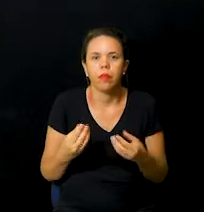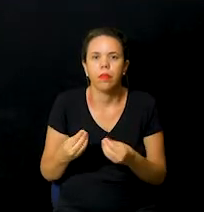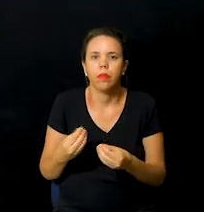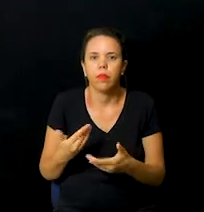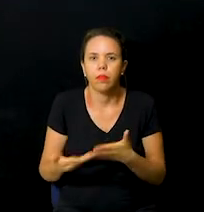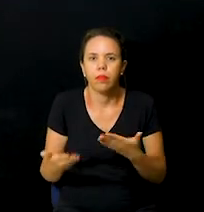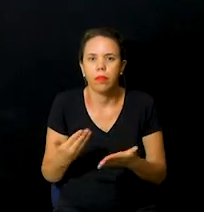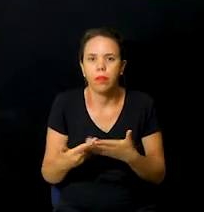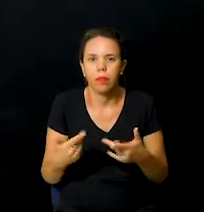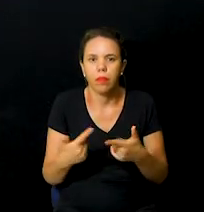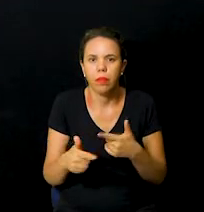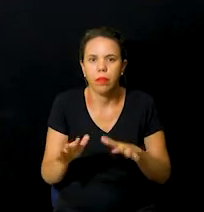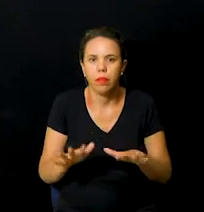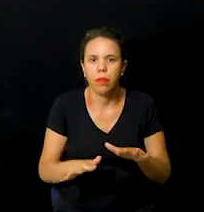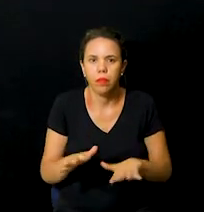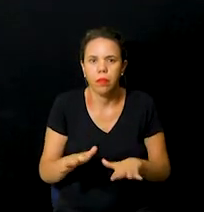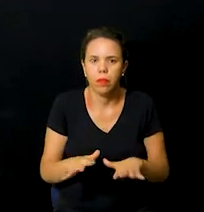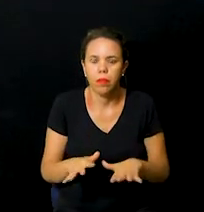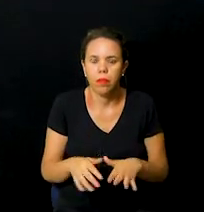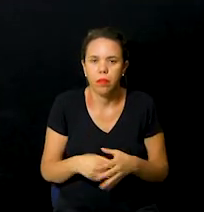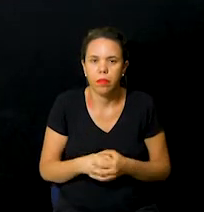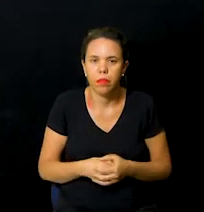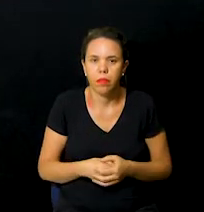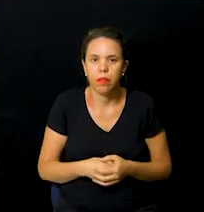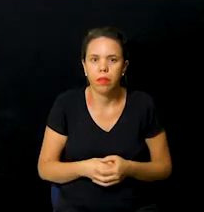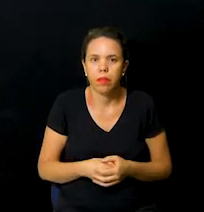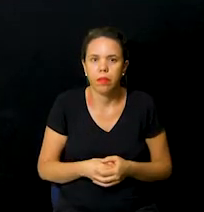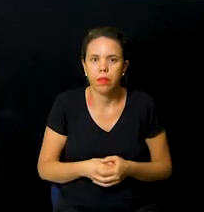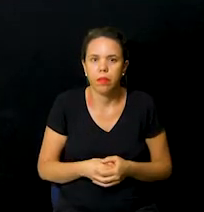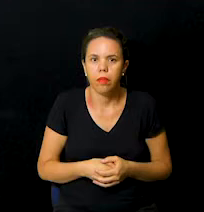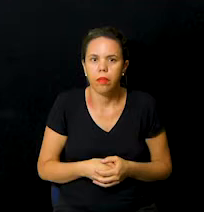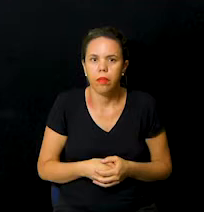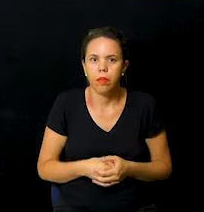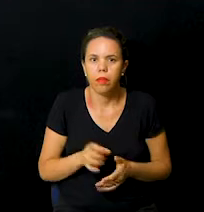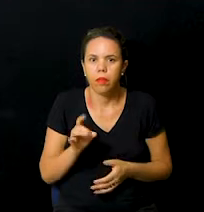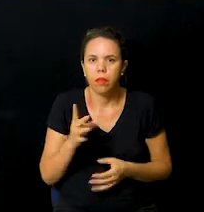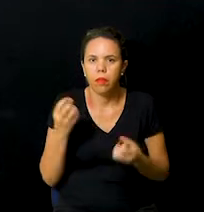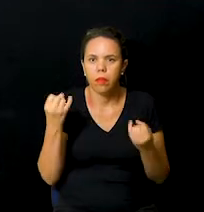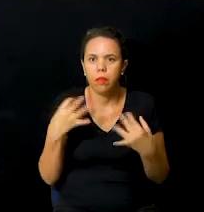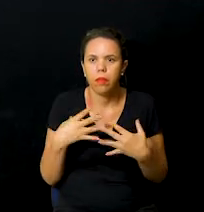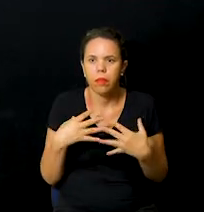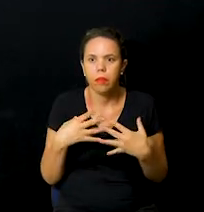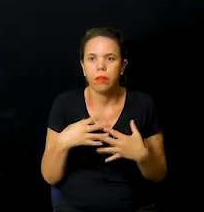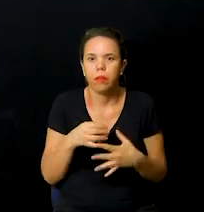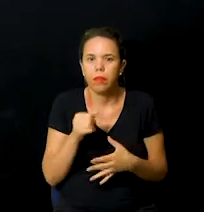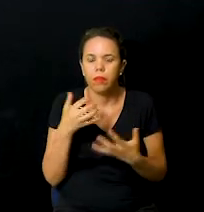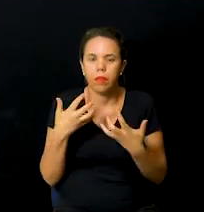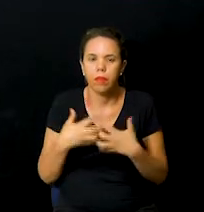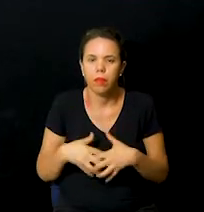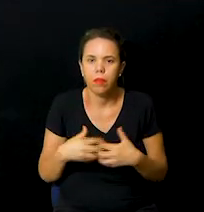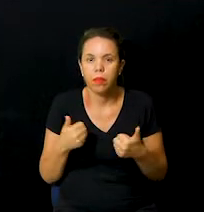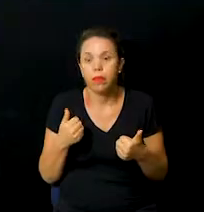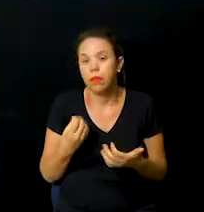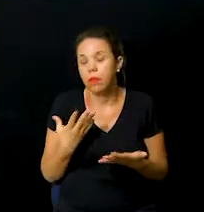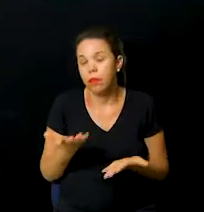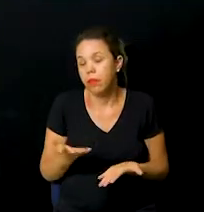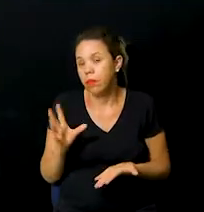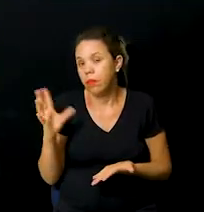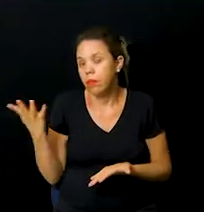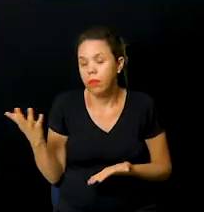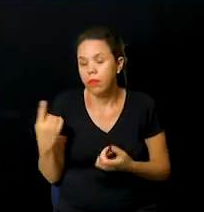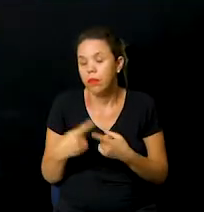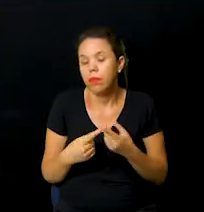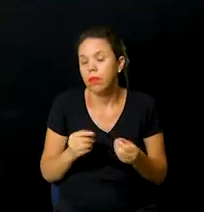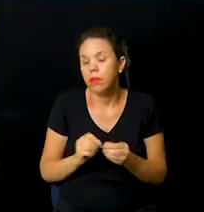muitas relações destruídas e de muitas situações aí que, enfim, não vamos entrar nesse caso, mas é só para a gente poder refletir que, assim, muito